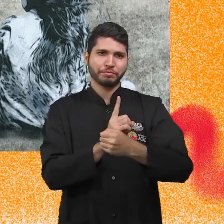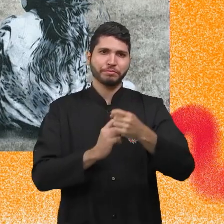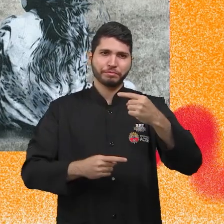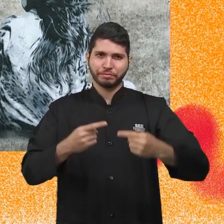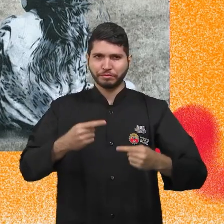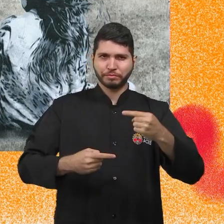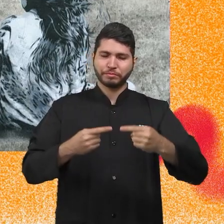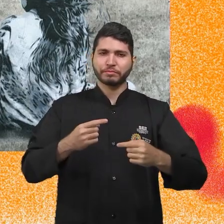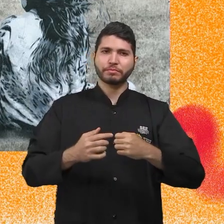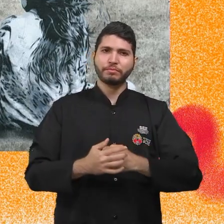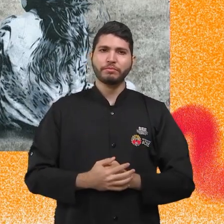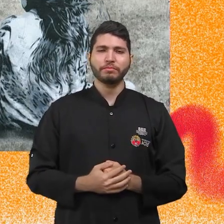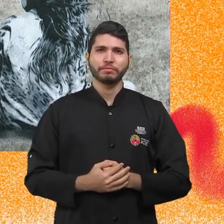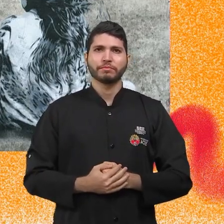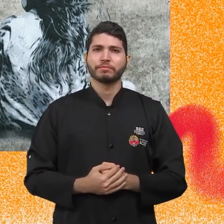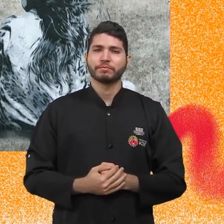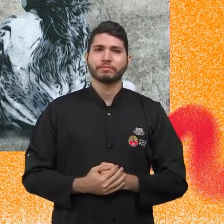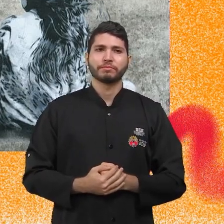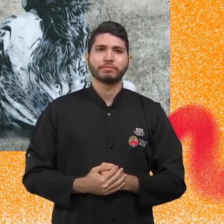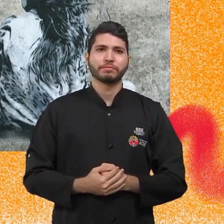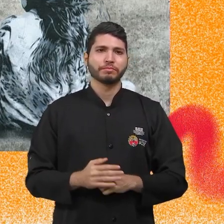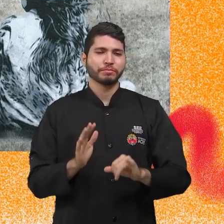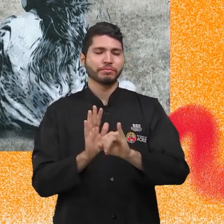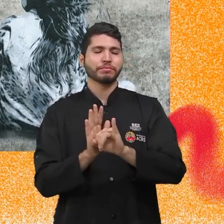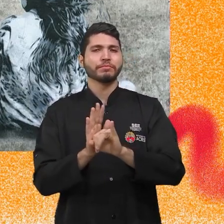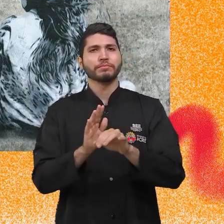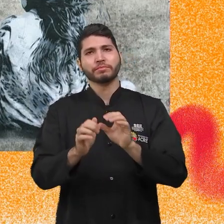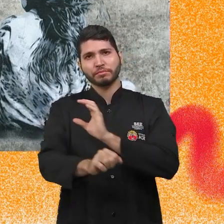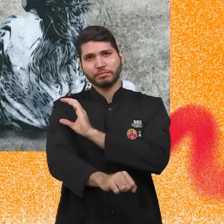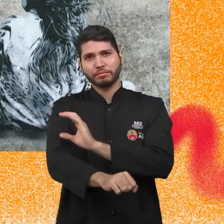quase sempre. E a identidade